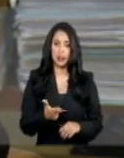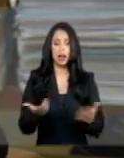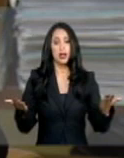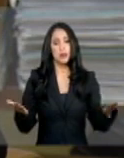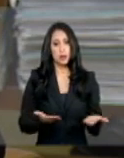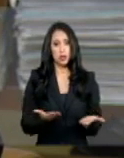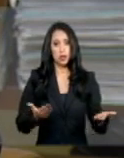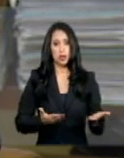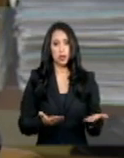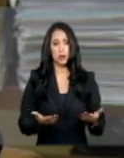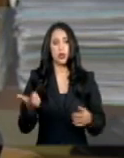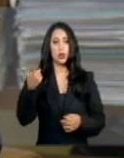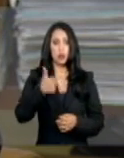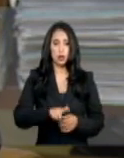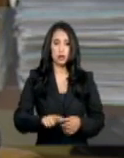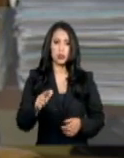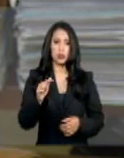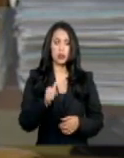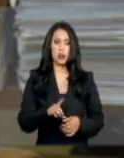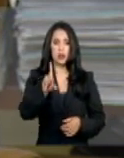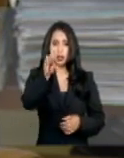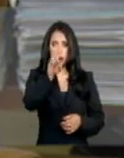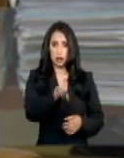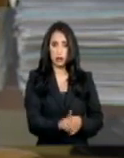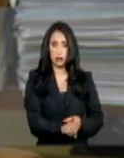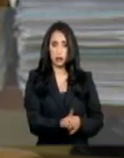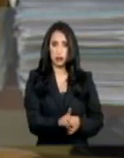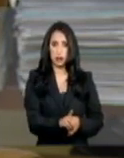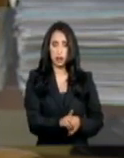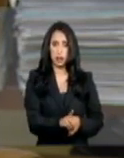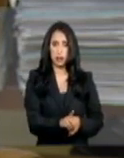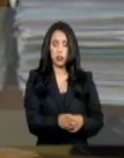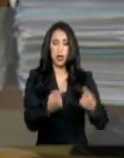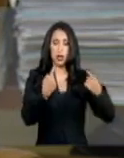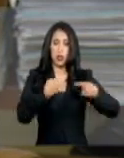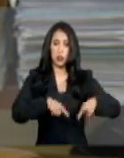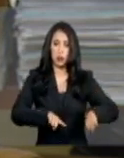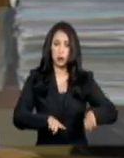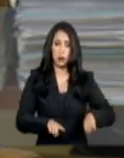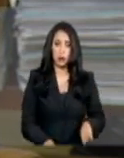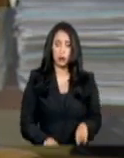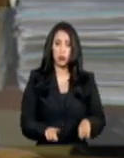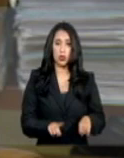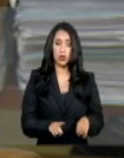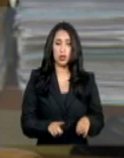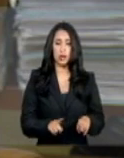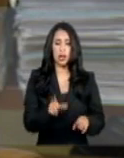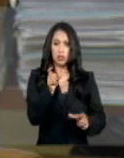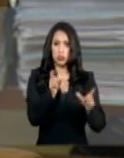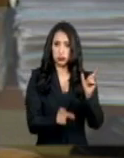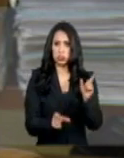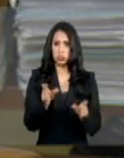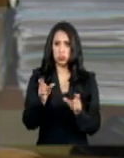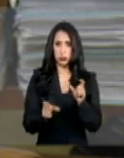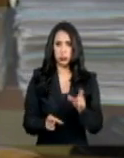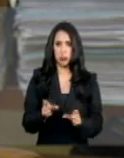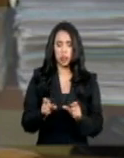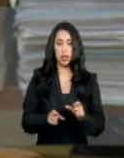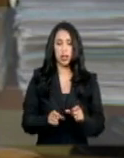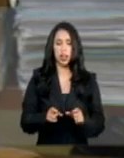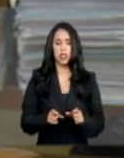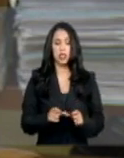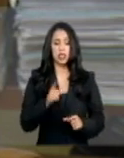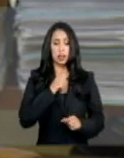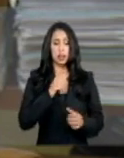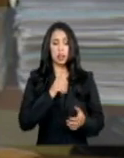continuou eu é que o direito à inviolabilidade dessa franquia individual que constitui um dos núcleos